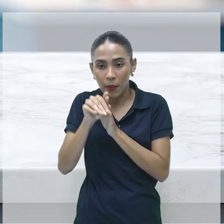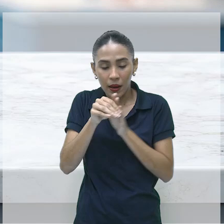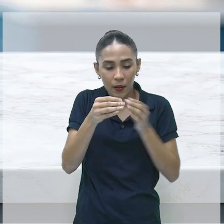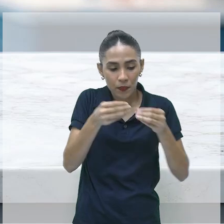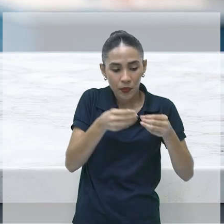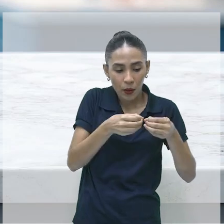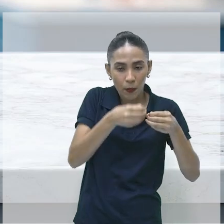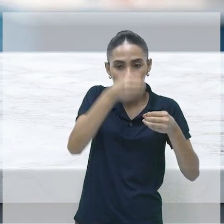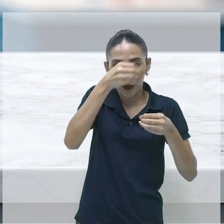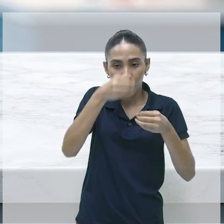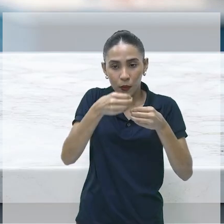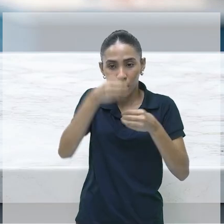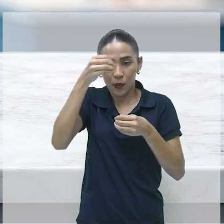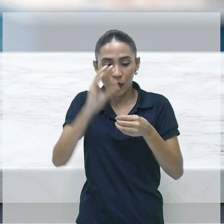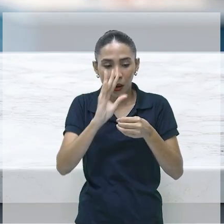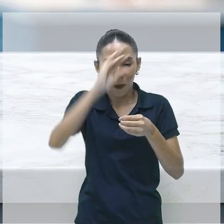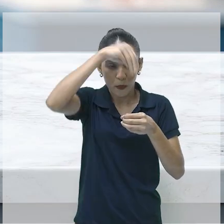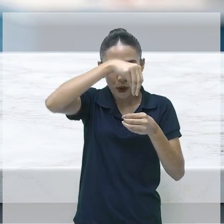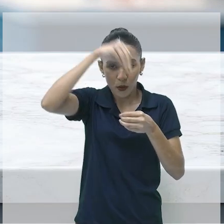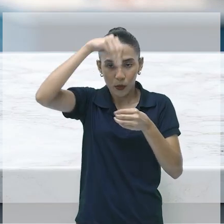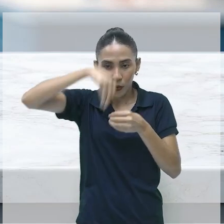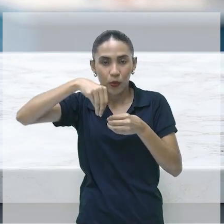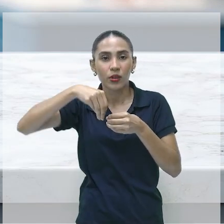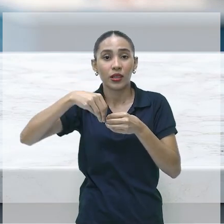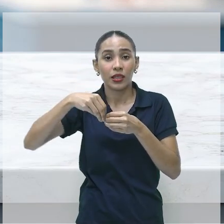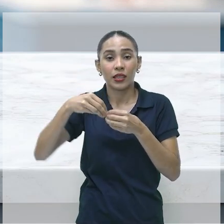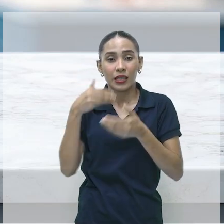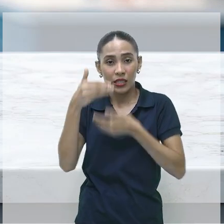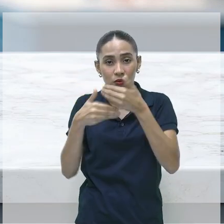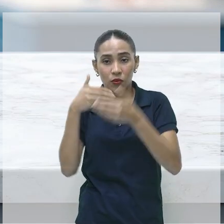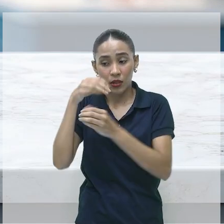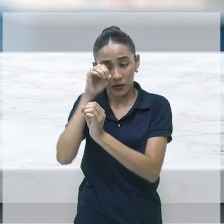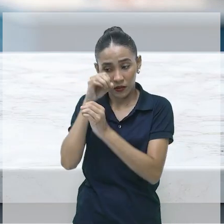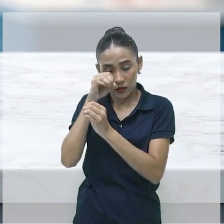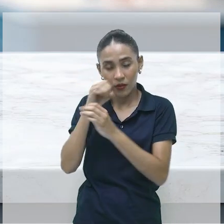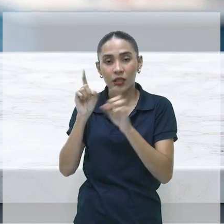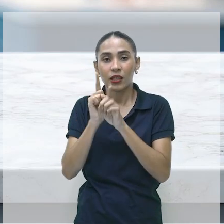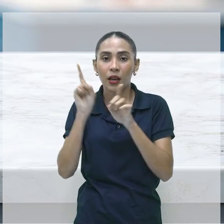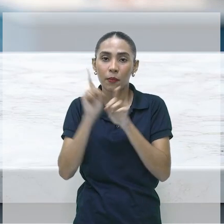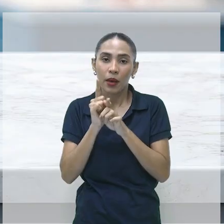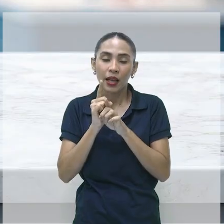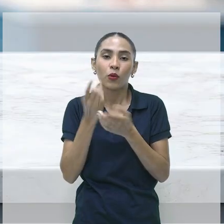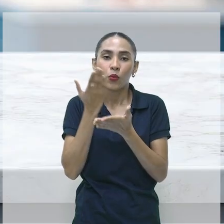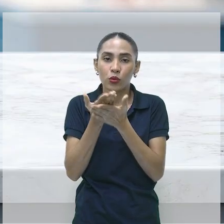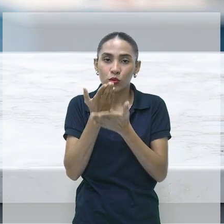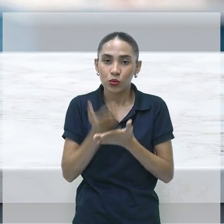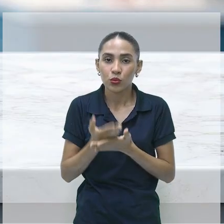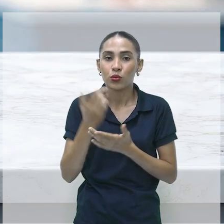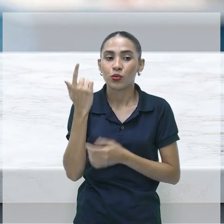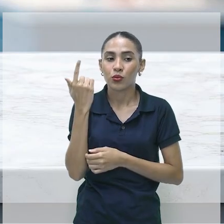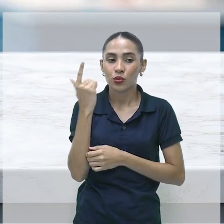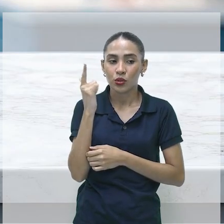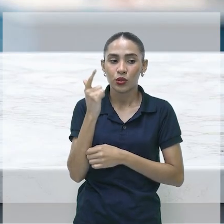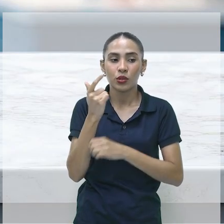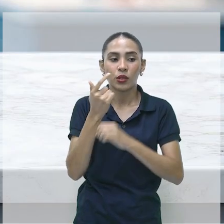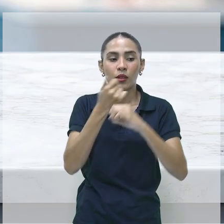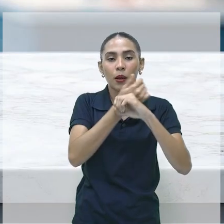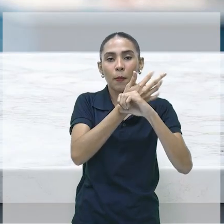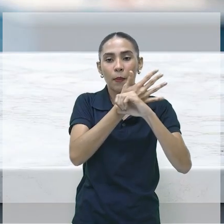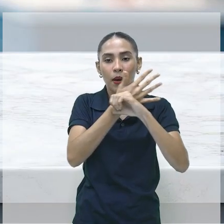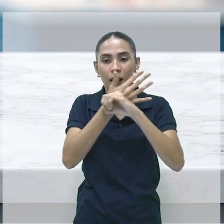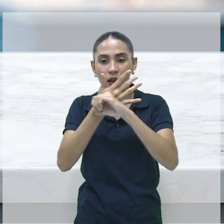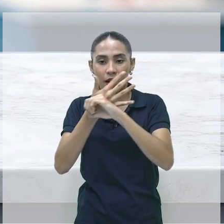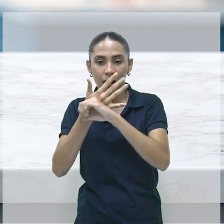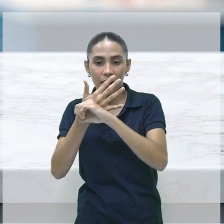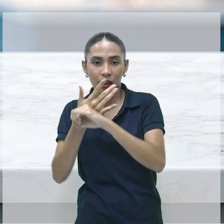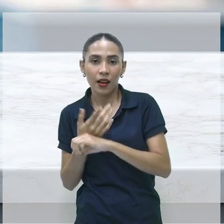Petri e tentar desenvolver dentro do laboratório. E também faz um estudo aí geológico através de meteoritos, isso mesmo.